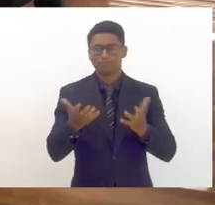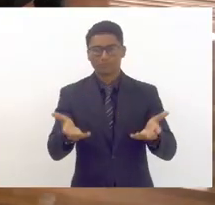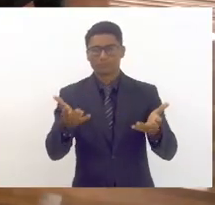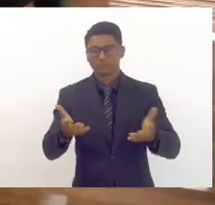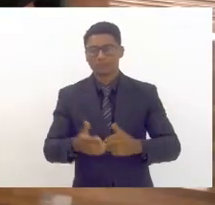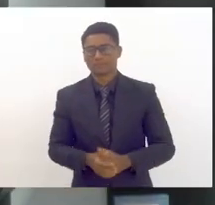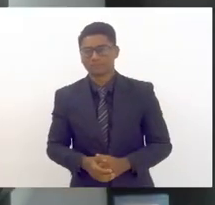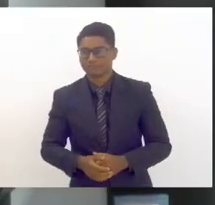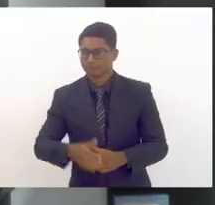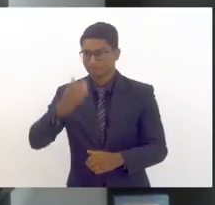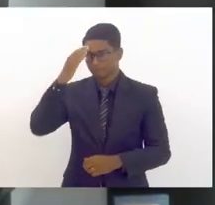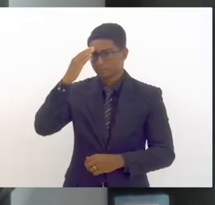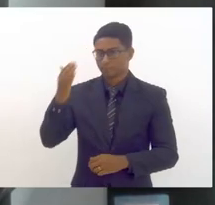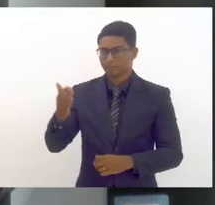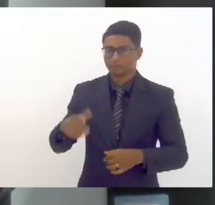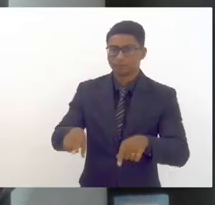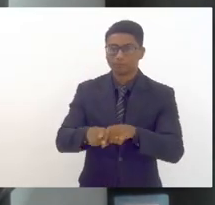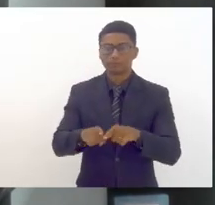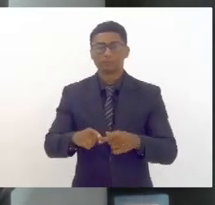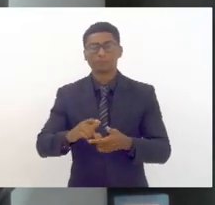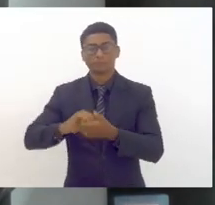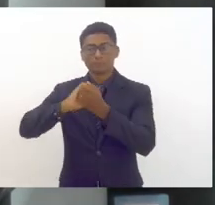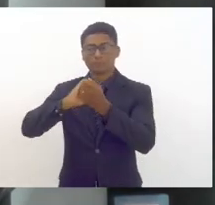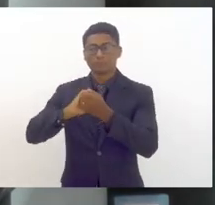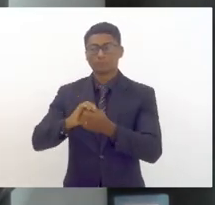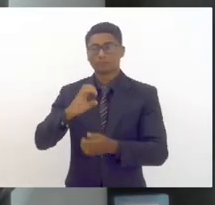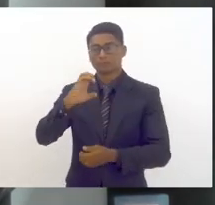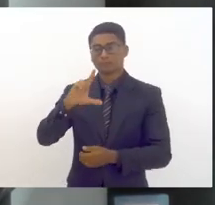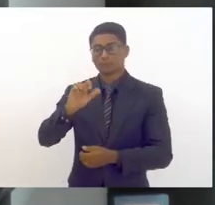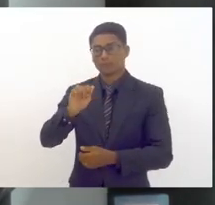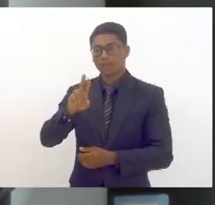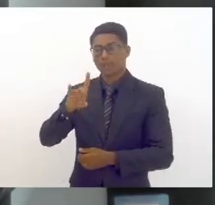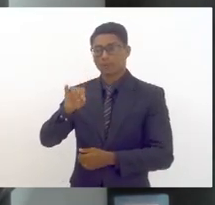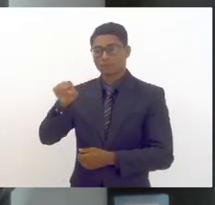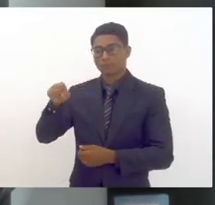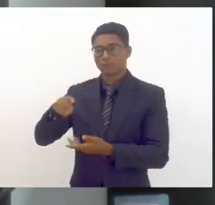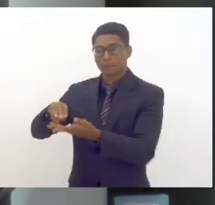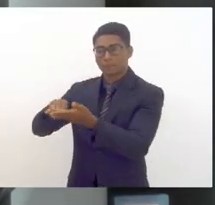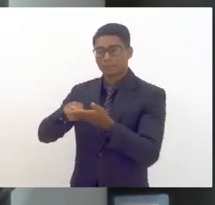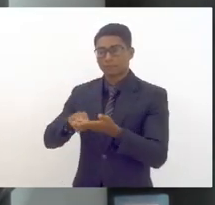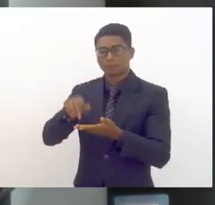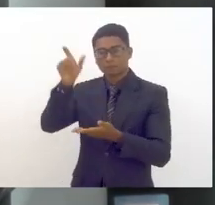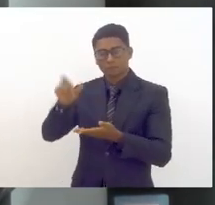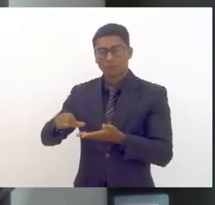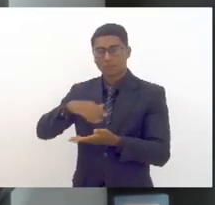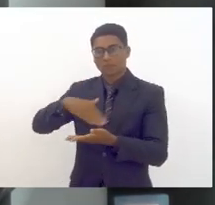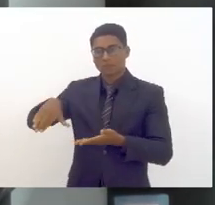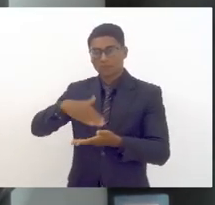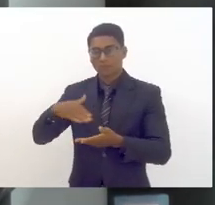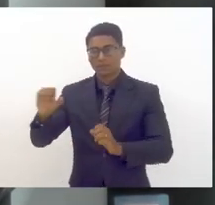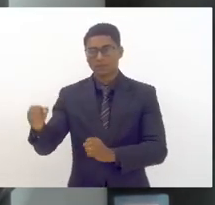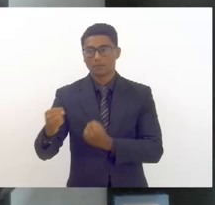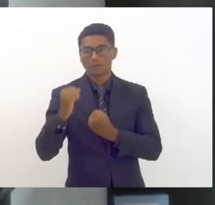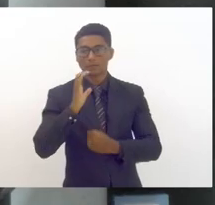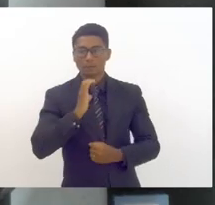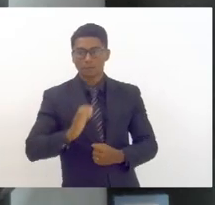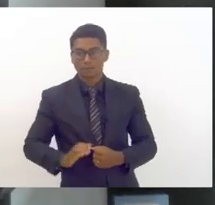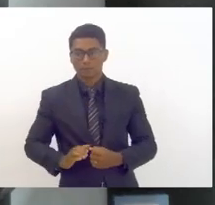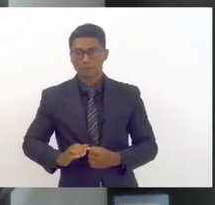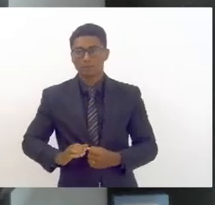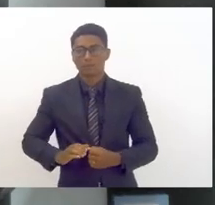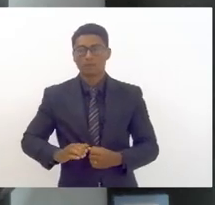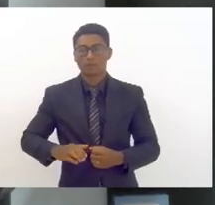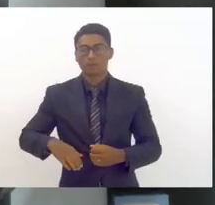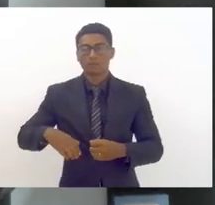Obrigada, Leandro. Saudar também o Cláudio Magalhães, que passou aqui mensagem, que é secretário da Defesa Civil do município de